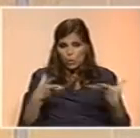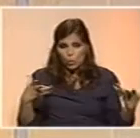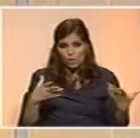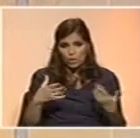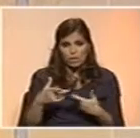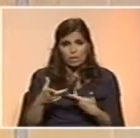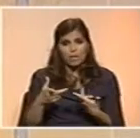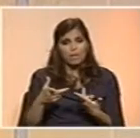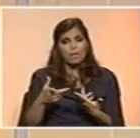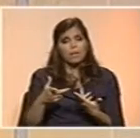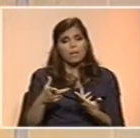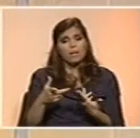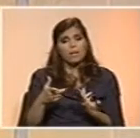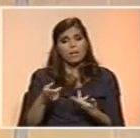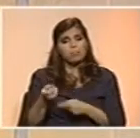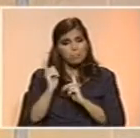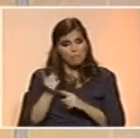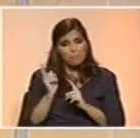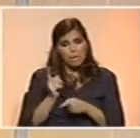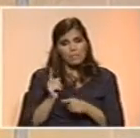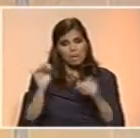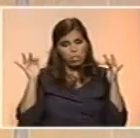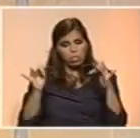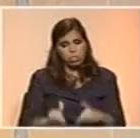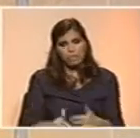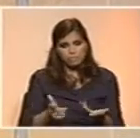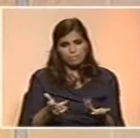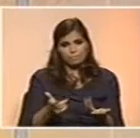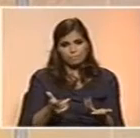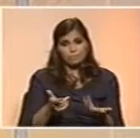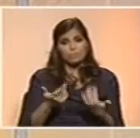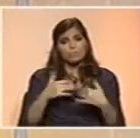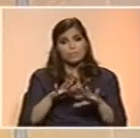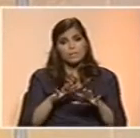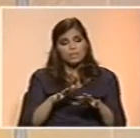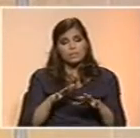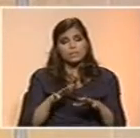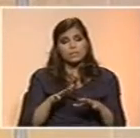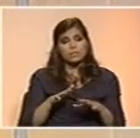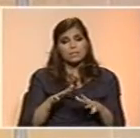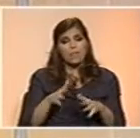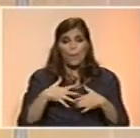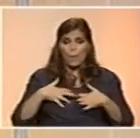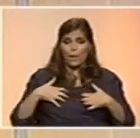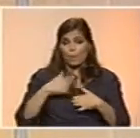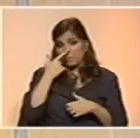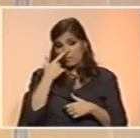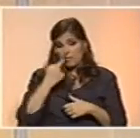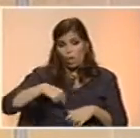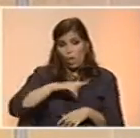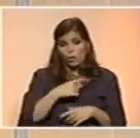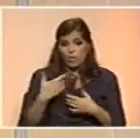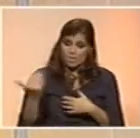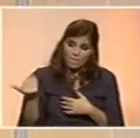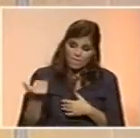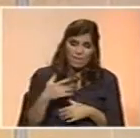estoques pesqueiros estão em declínio muito acelerado e infelizmente temos o bacalhau, não é, que é a nossa grande preferência, e vem aí o